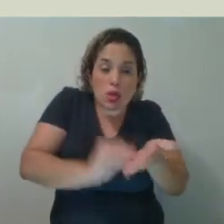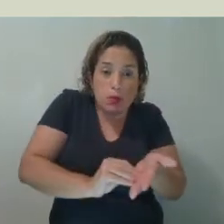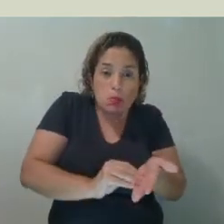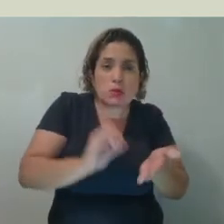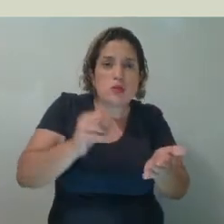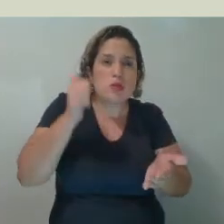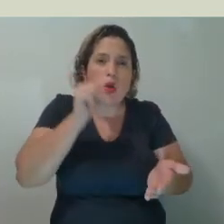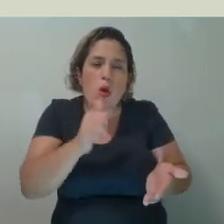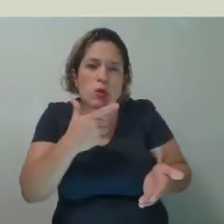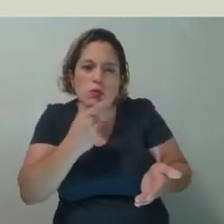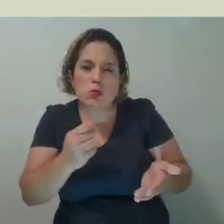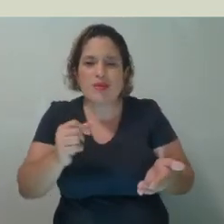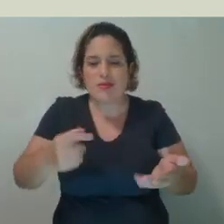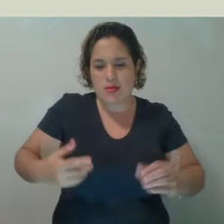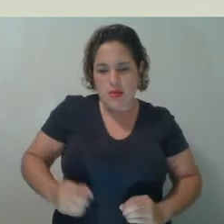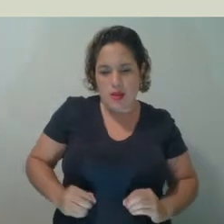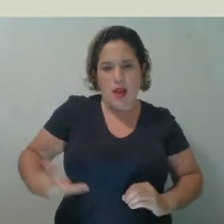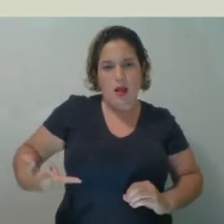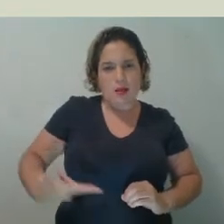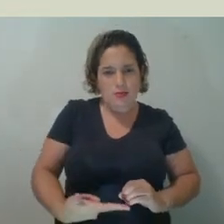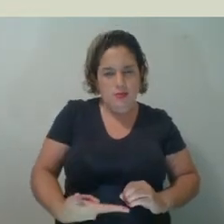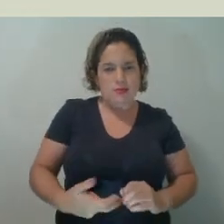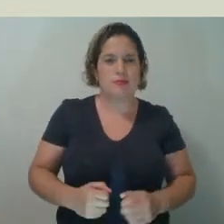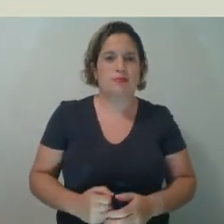registrado o sexo e se o animal era castrado ou não.